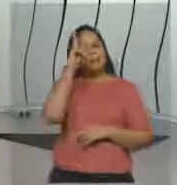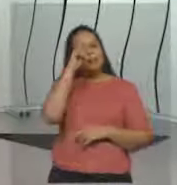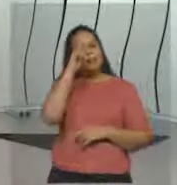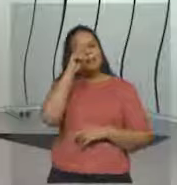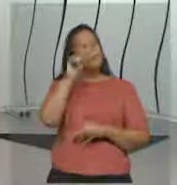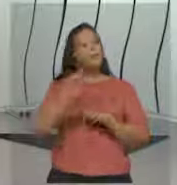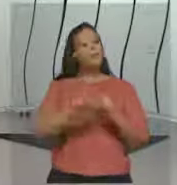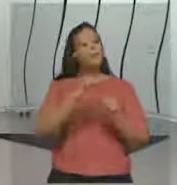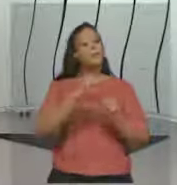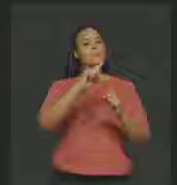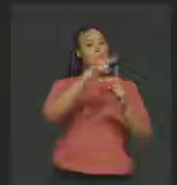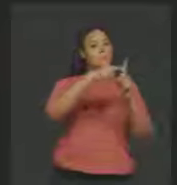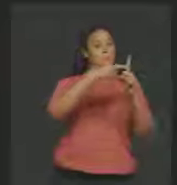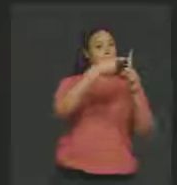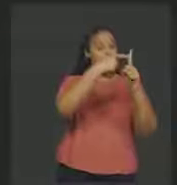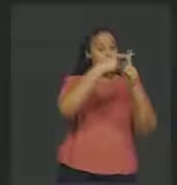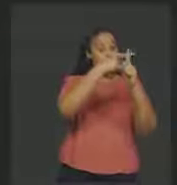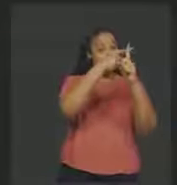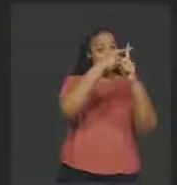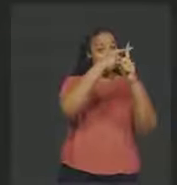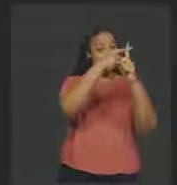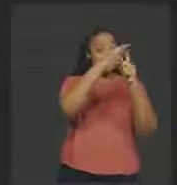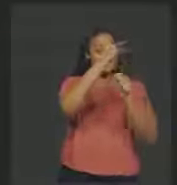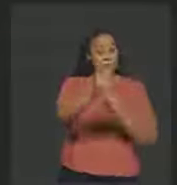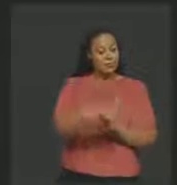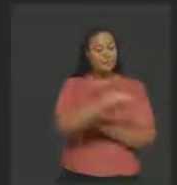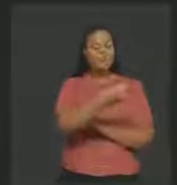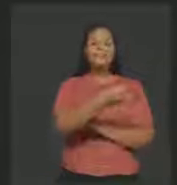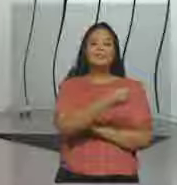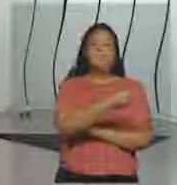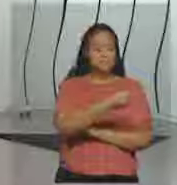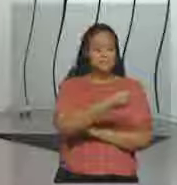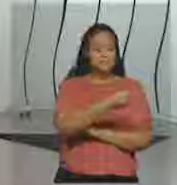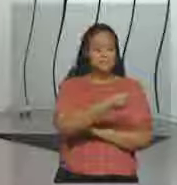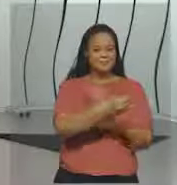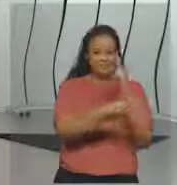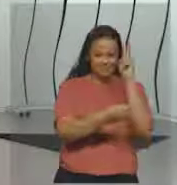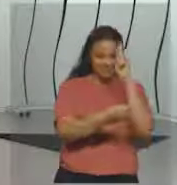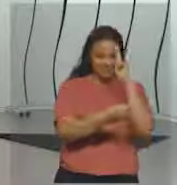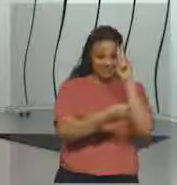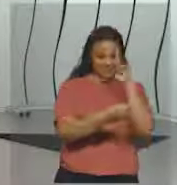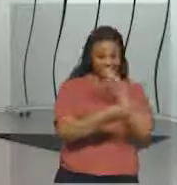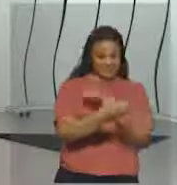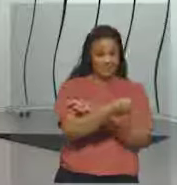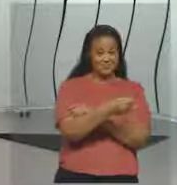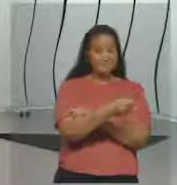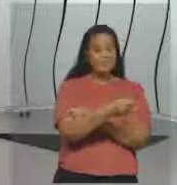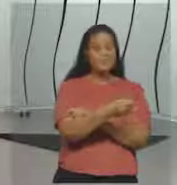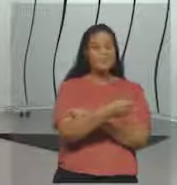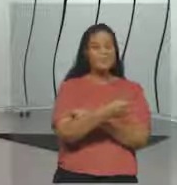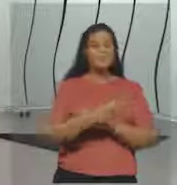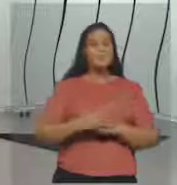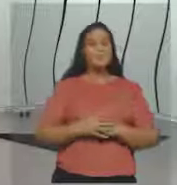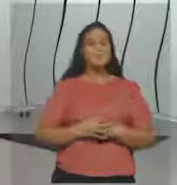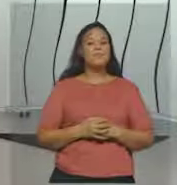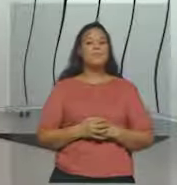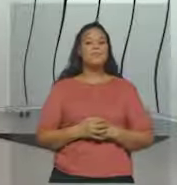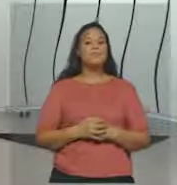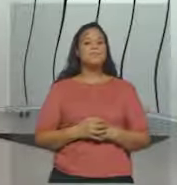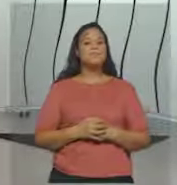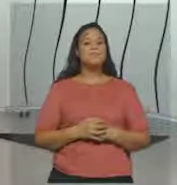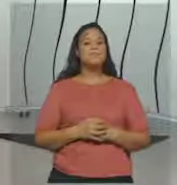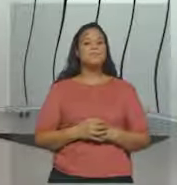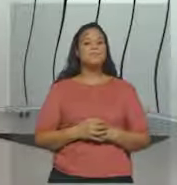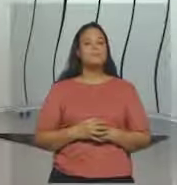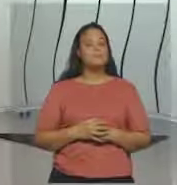Lembrando que o lado positivo da pilha aqui, o negativo aqui, os polos, né? Deixa eu usar uma outra cor aqui agora. Nós vamos